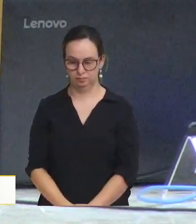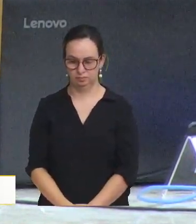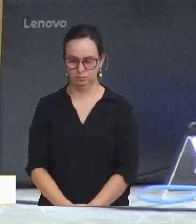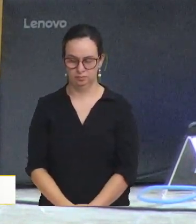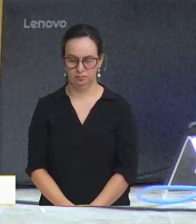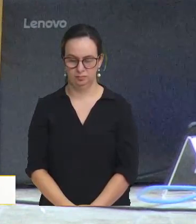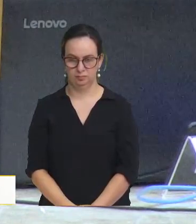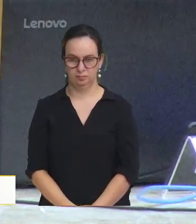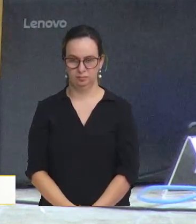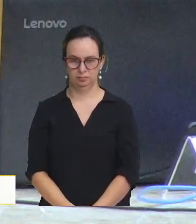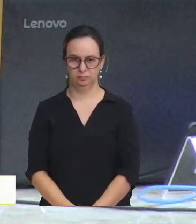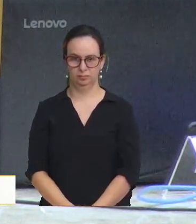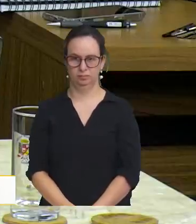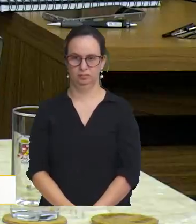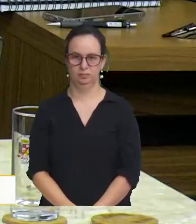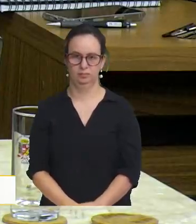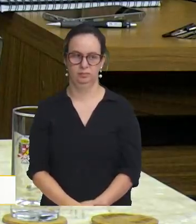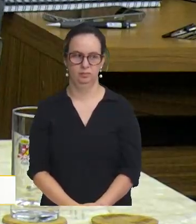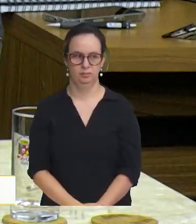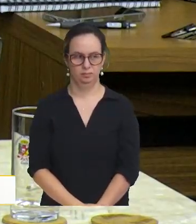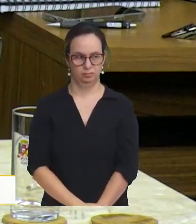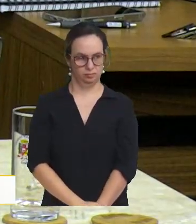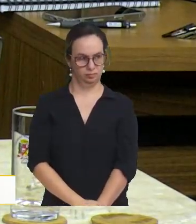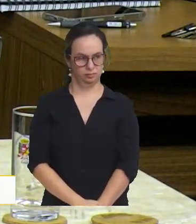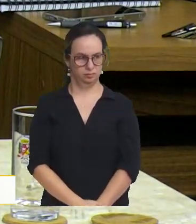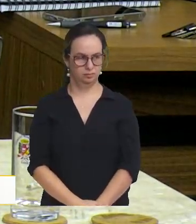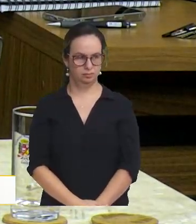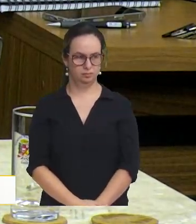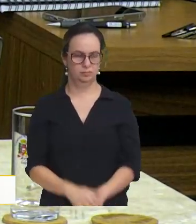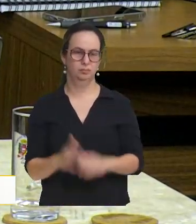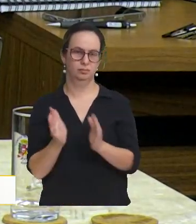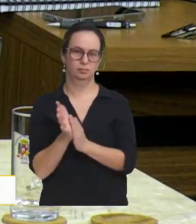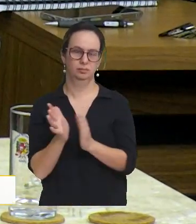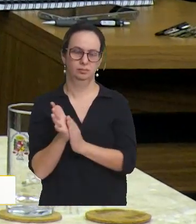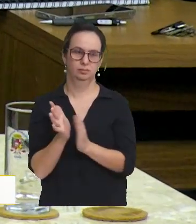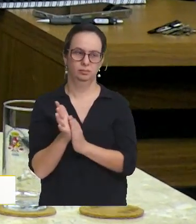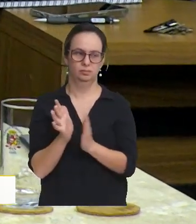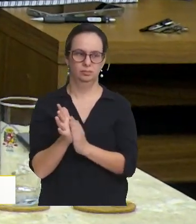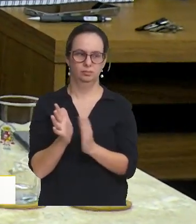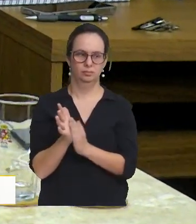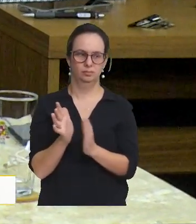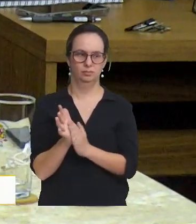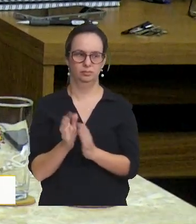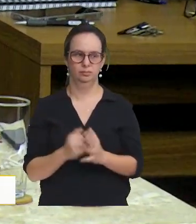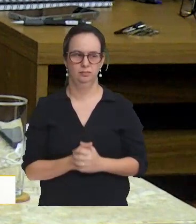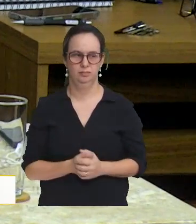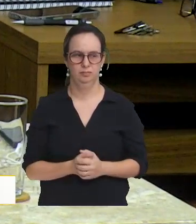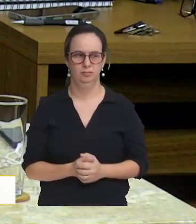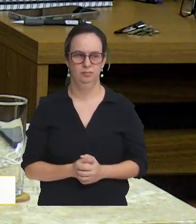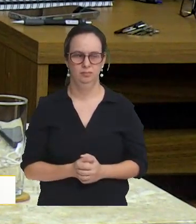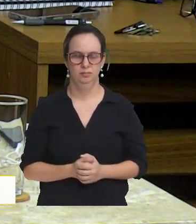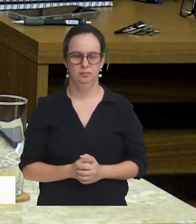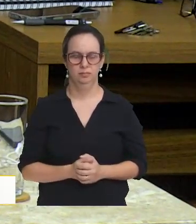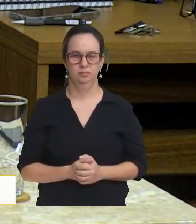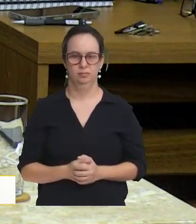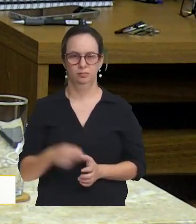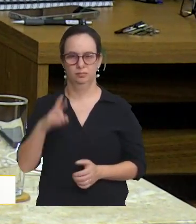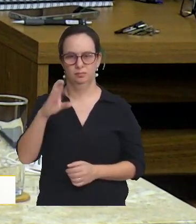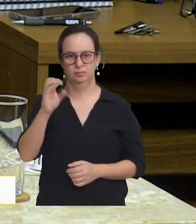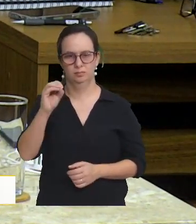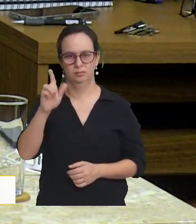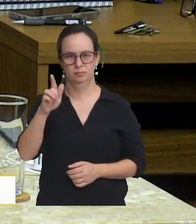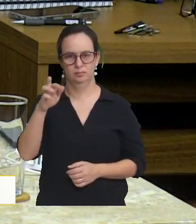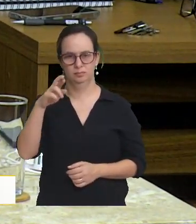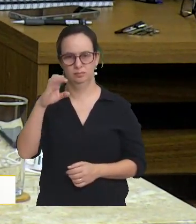Obrigado, senhor presidente. Gostaria de parabenizar aqui o autor do projeto pela